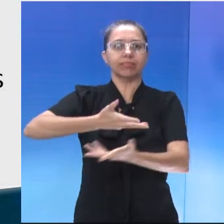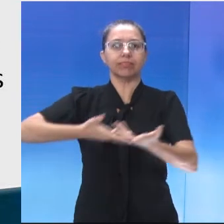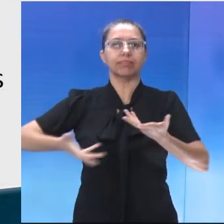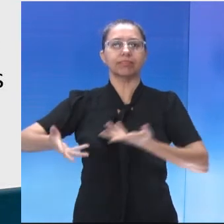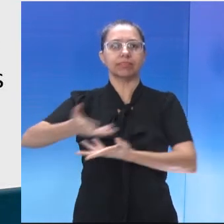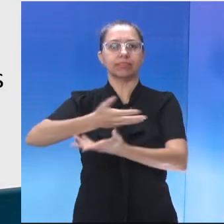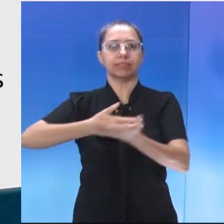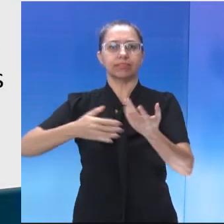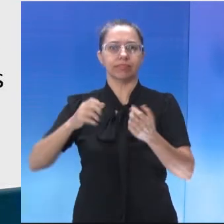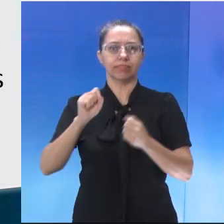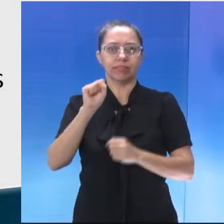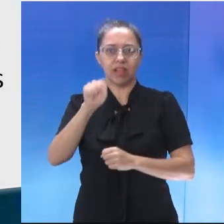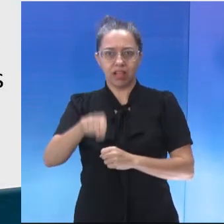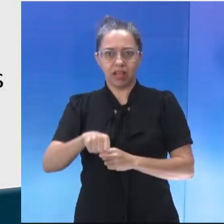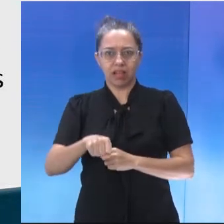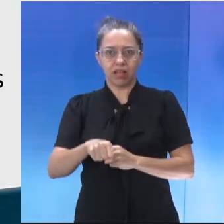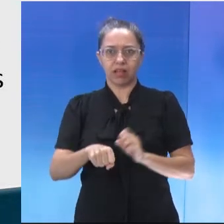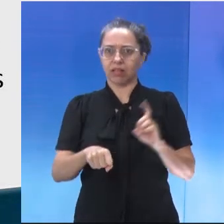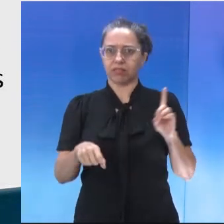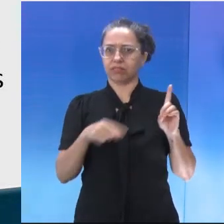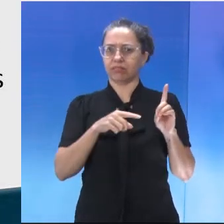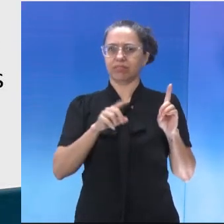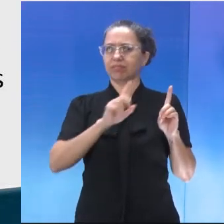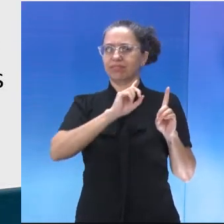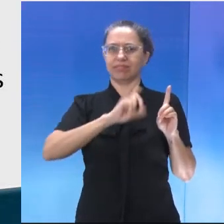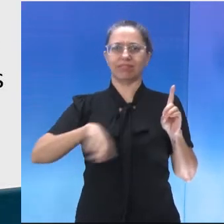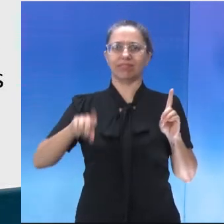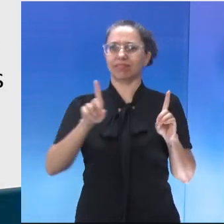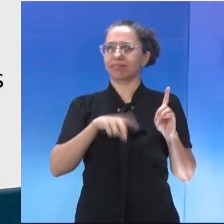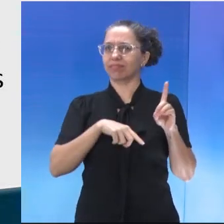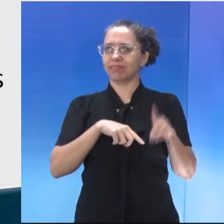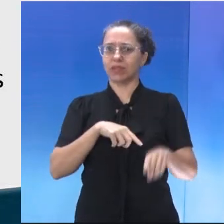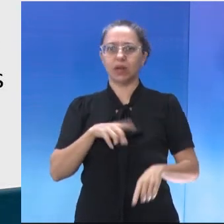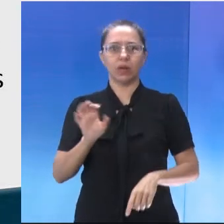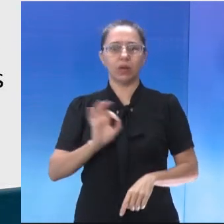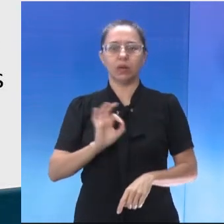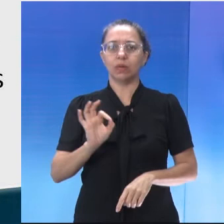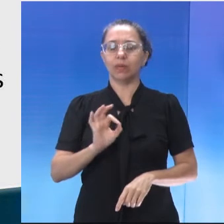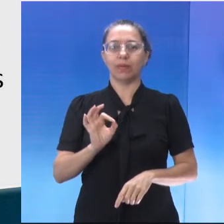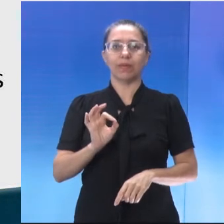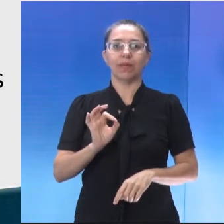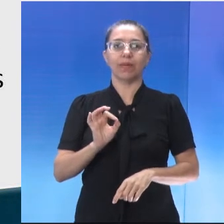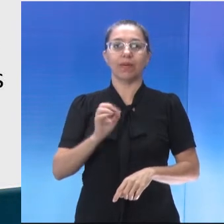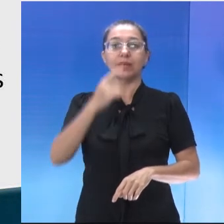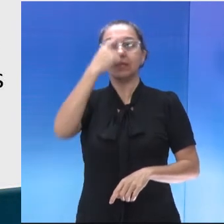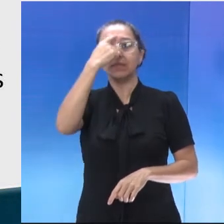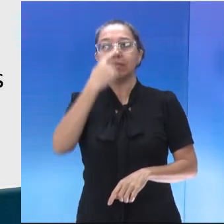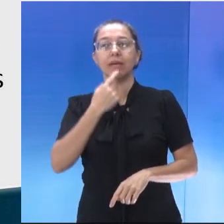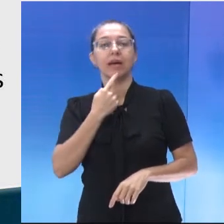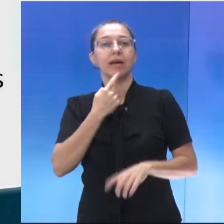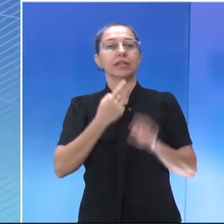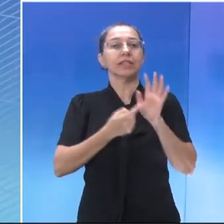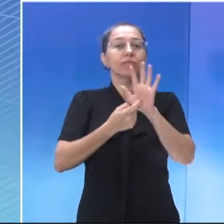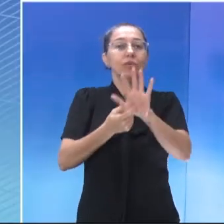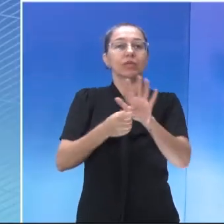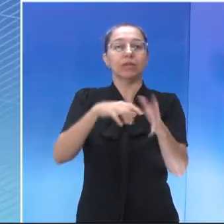estamos falando sobre relações interpessoais, muito pelo contrário. Nós estamos nos mostrando as imagens, né, para o